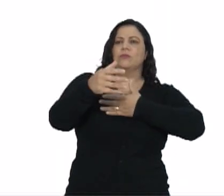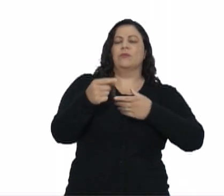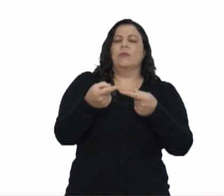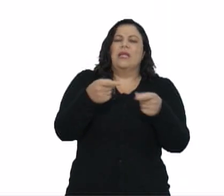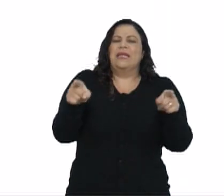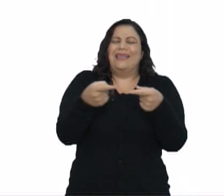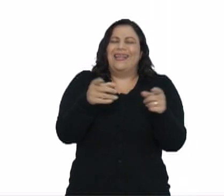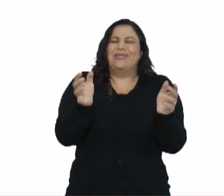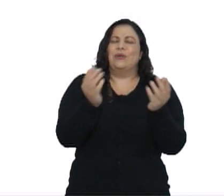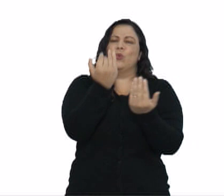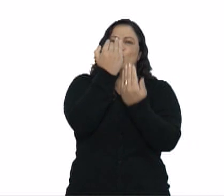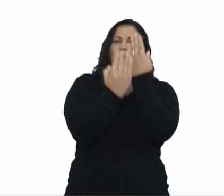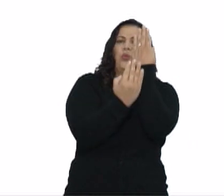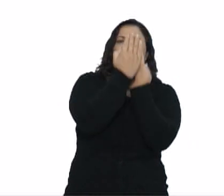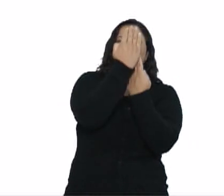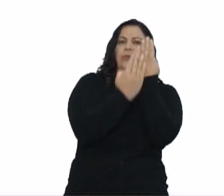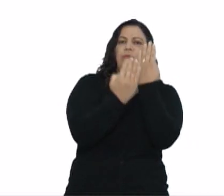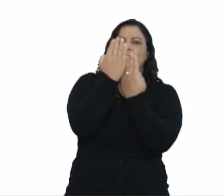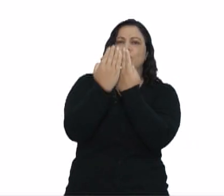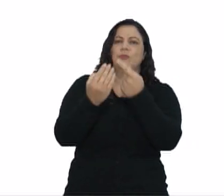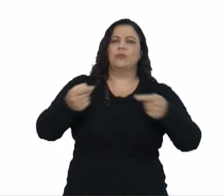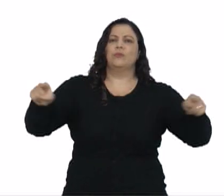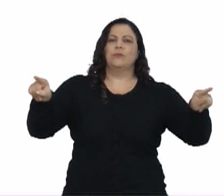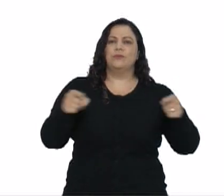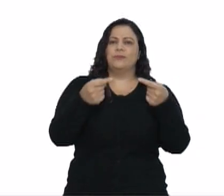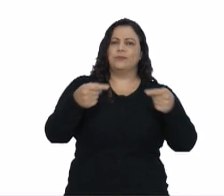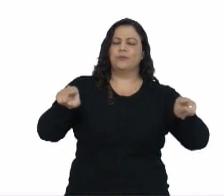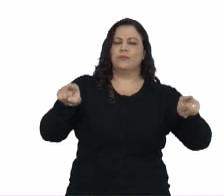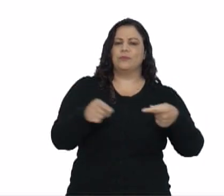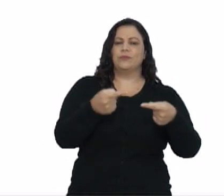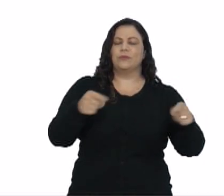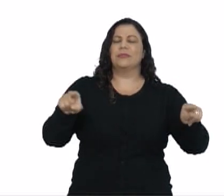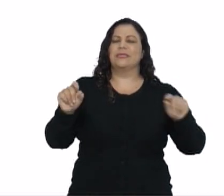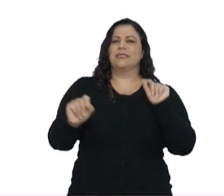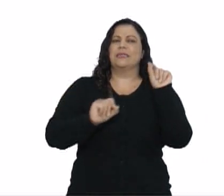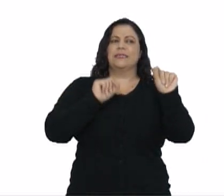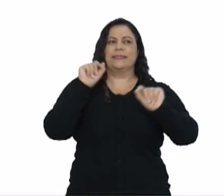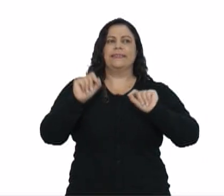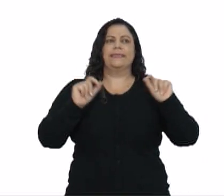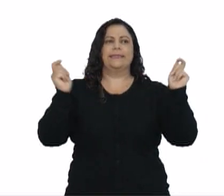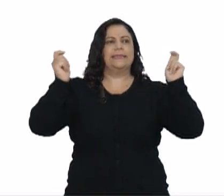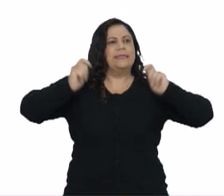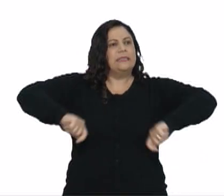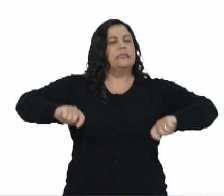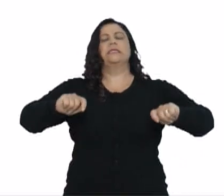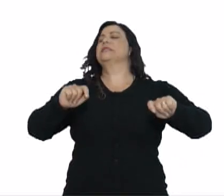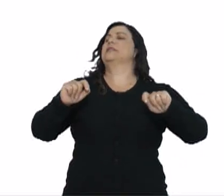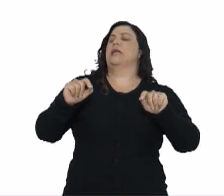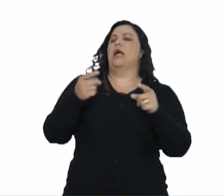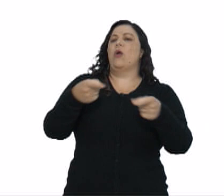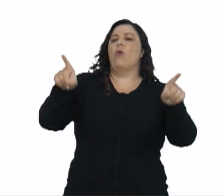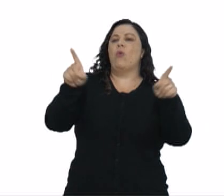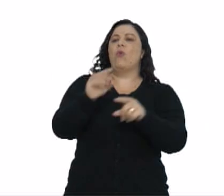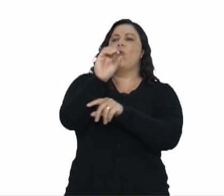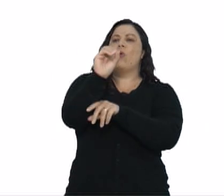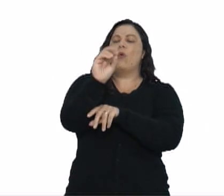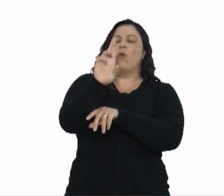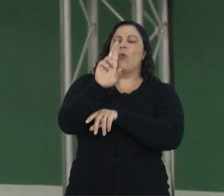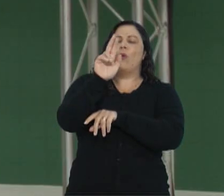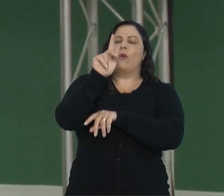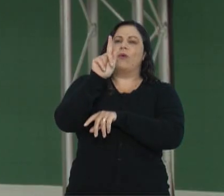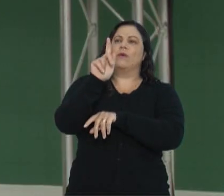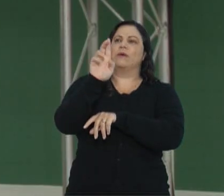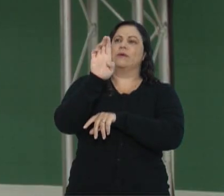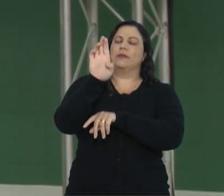coros, danças e peças instrumentais, como uma tessitura simples, a cargo de uma pequena orquestra. Então